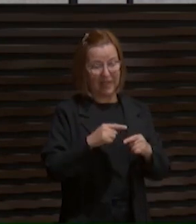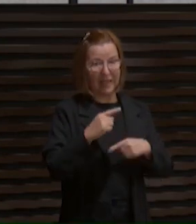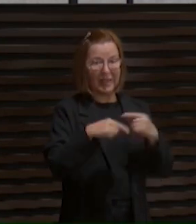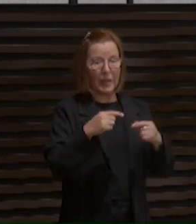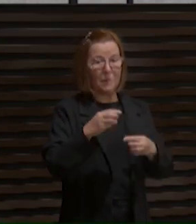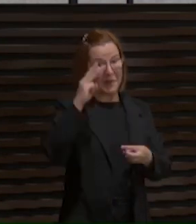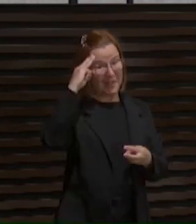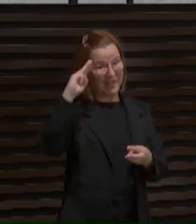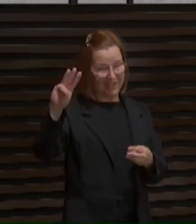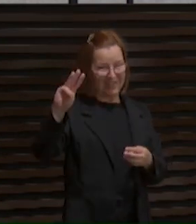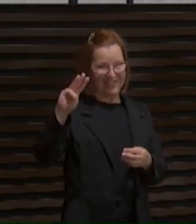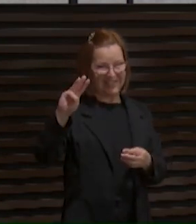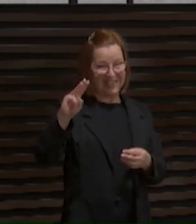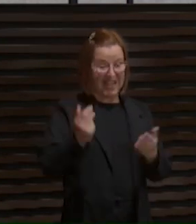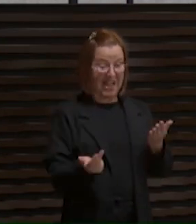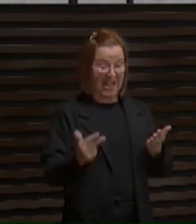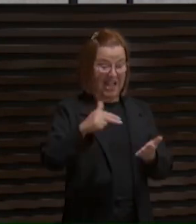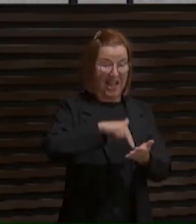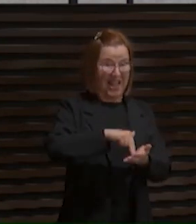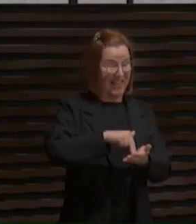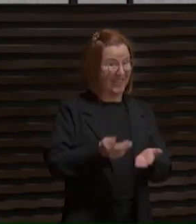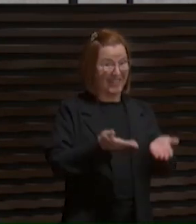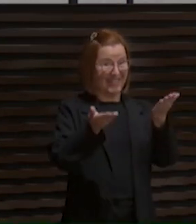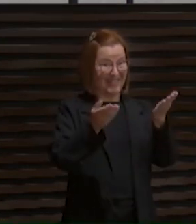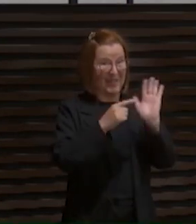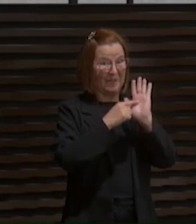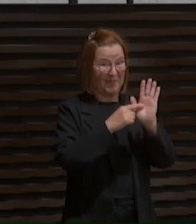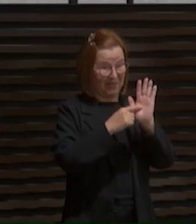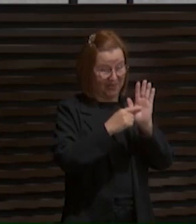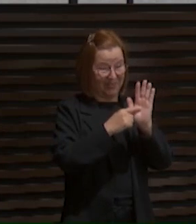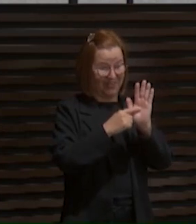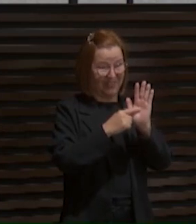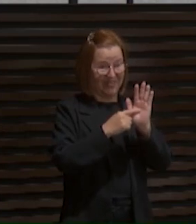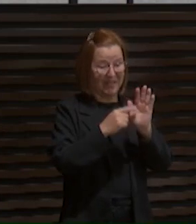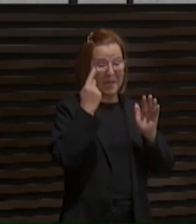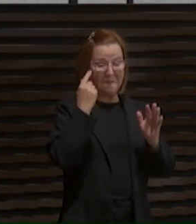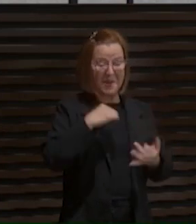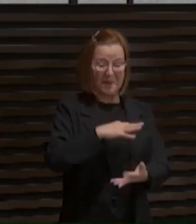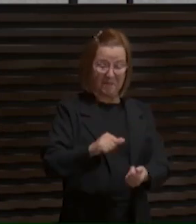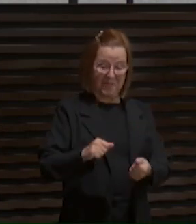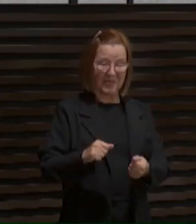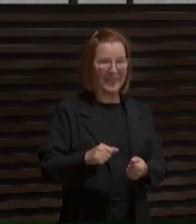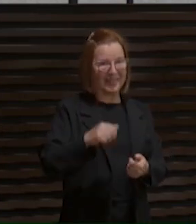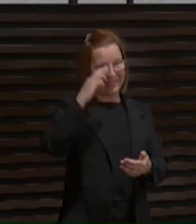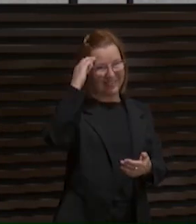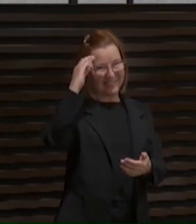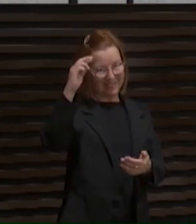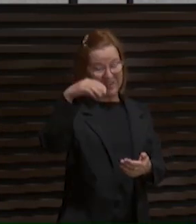ressuscitou, mostrando para o mundo que ele era digno e que foi absolutamente satisfatório e que